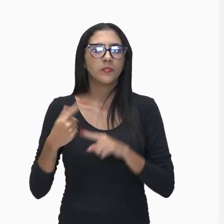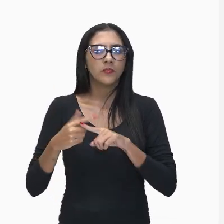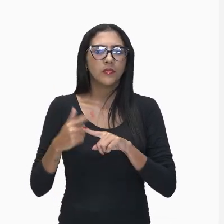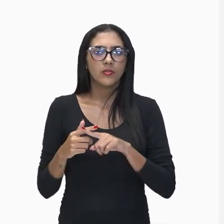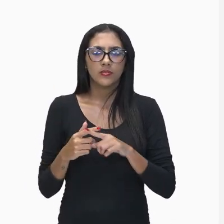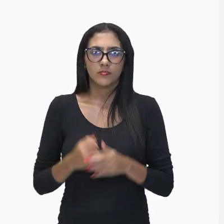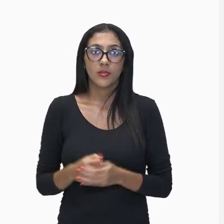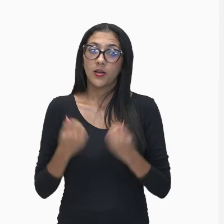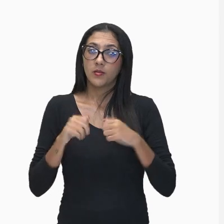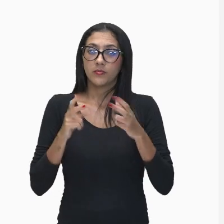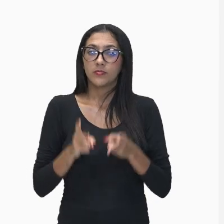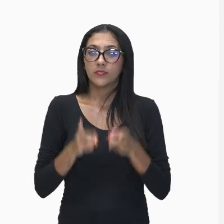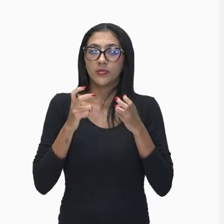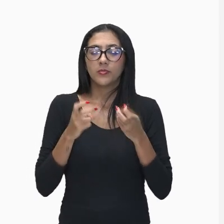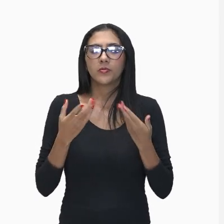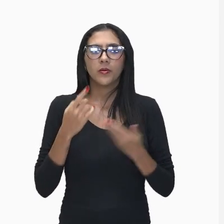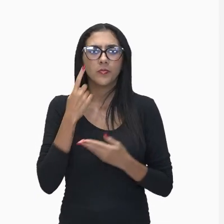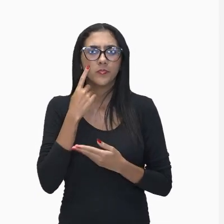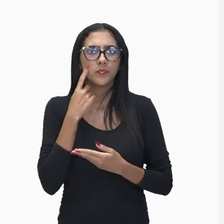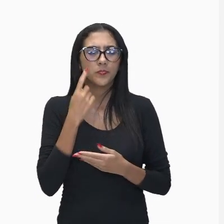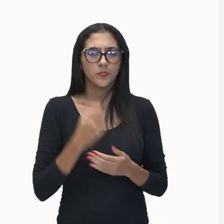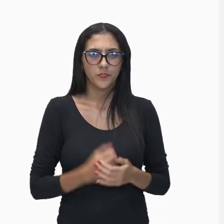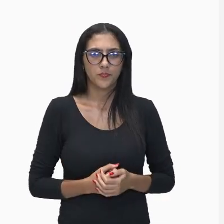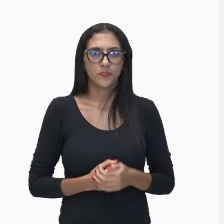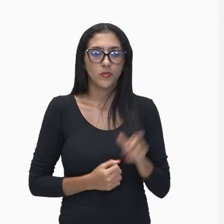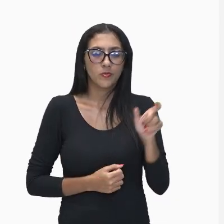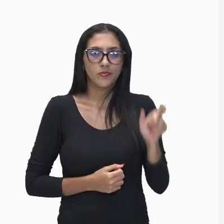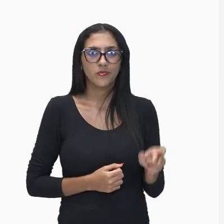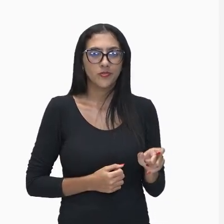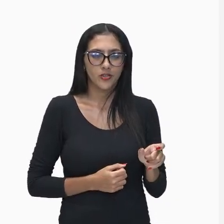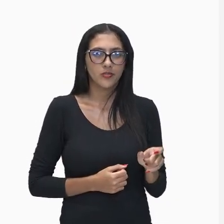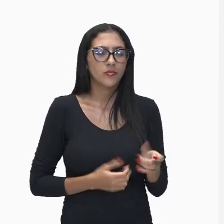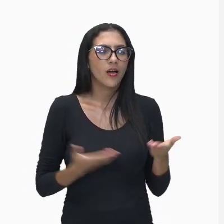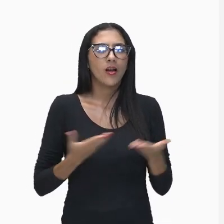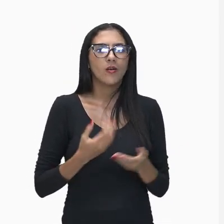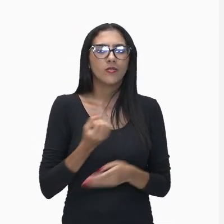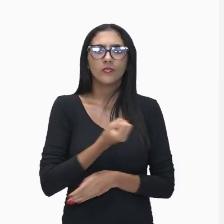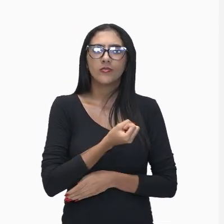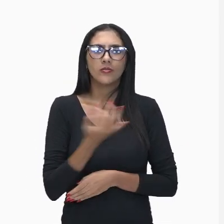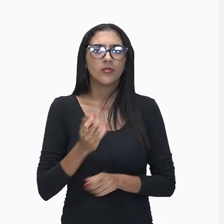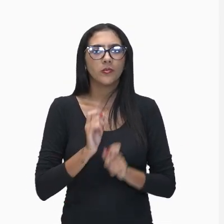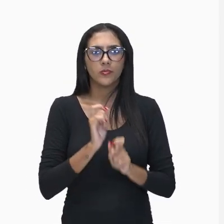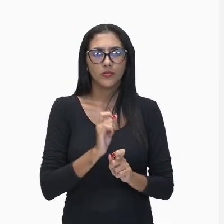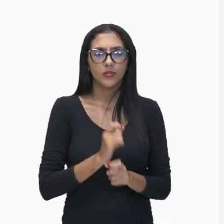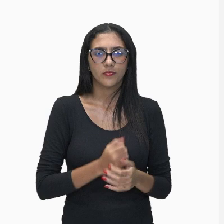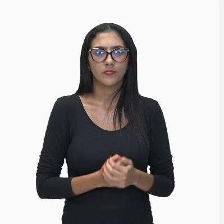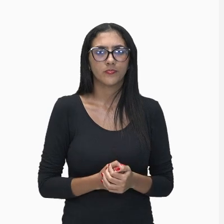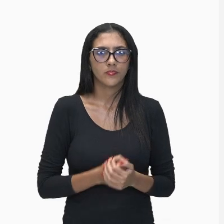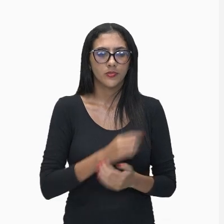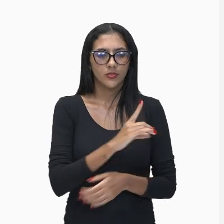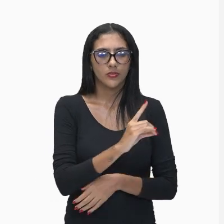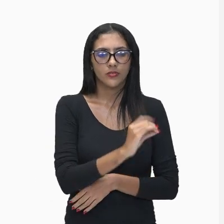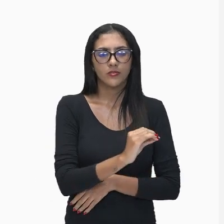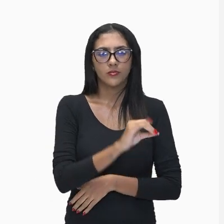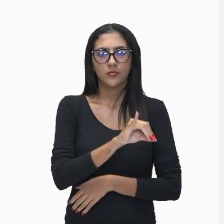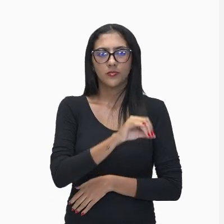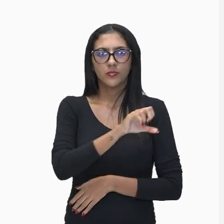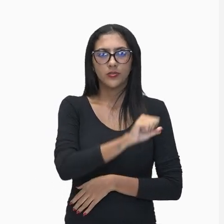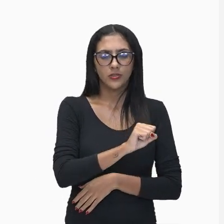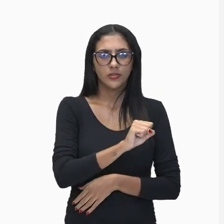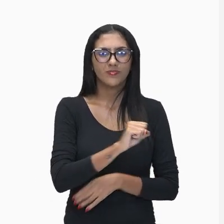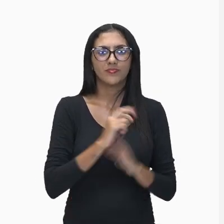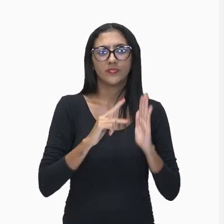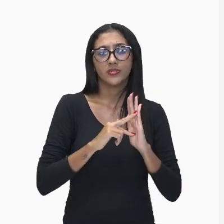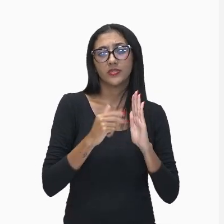tem que observar o numerador lá no sujeito da oração. O numerador agora é 2, e 2 indica